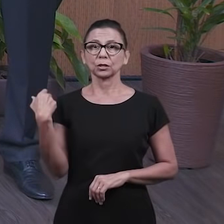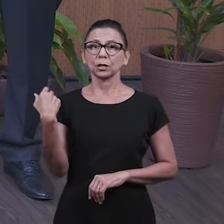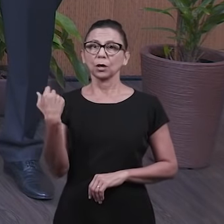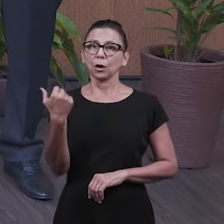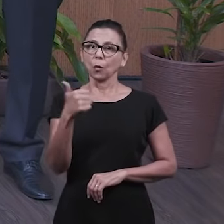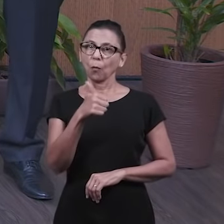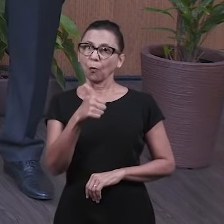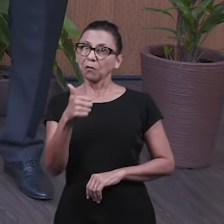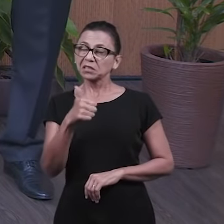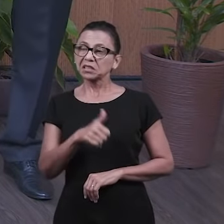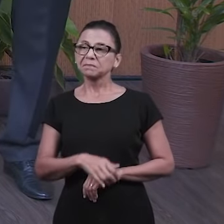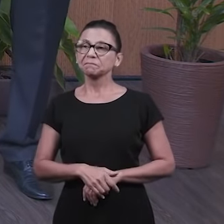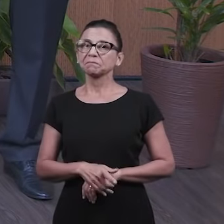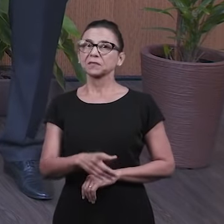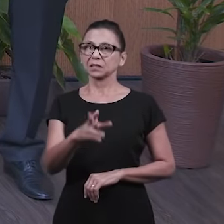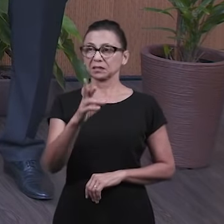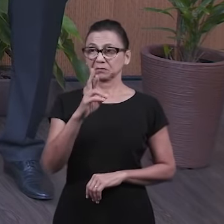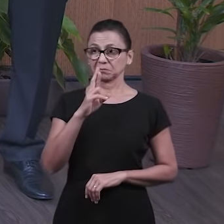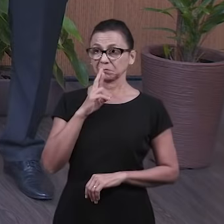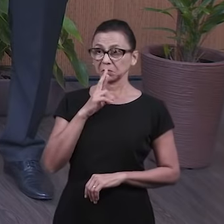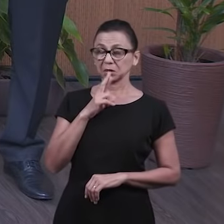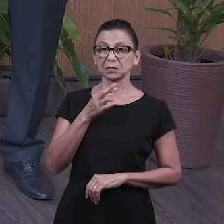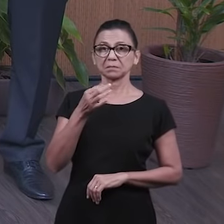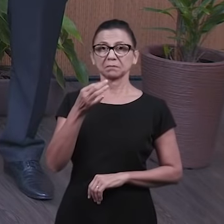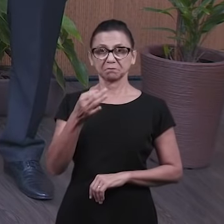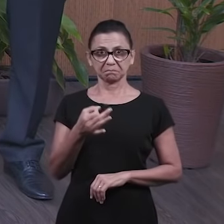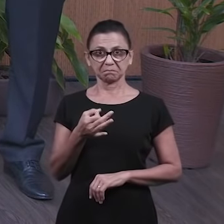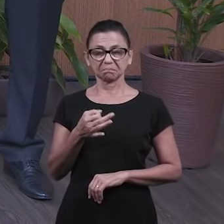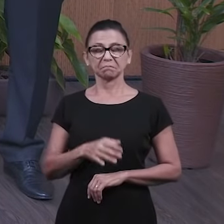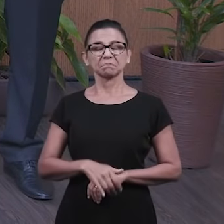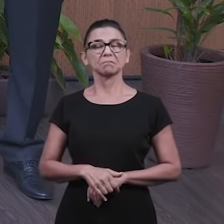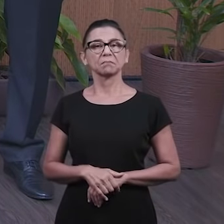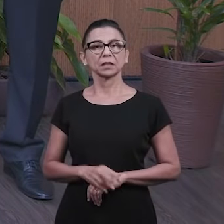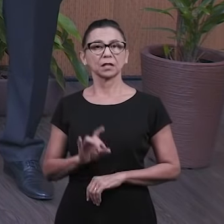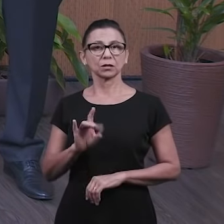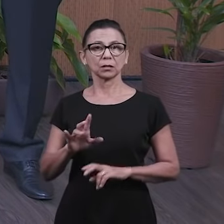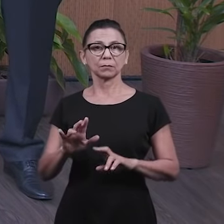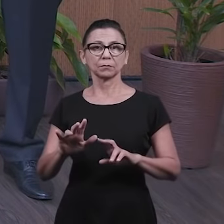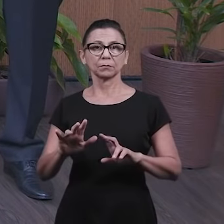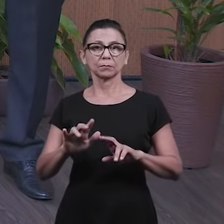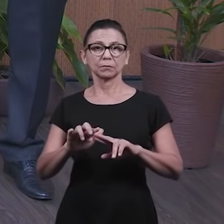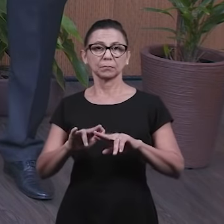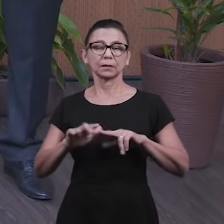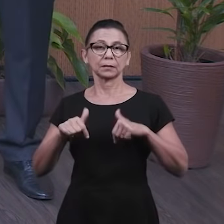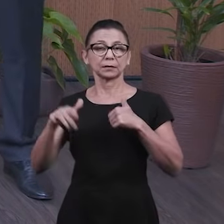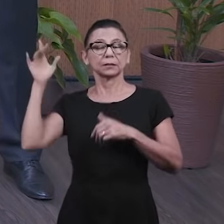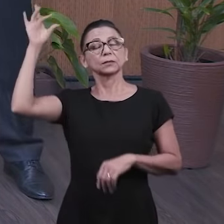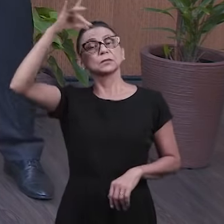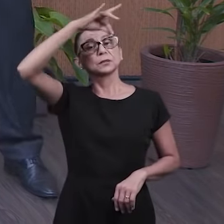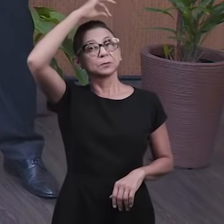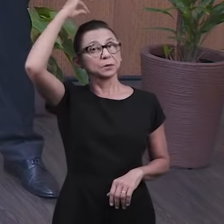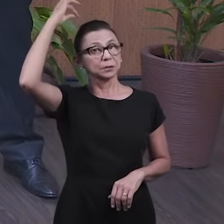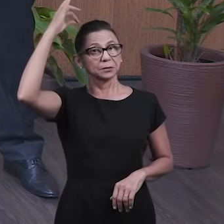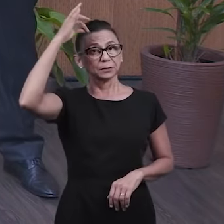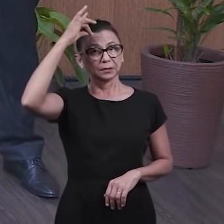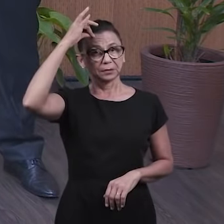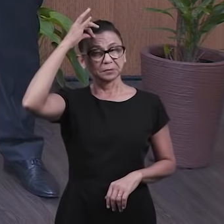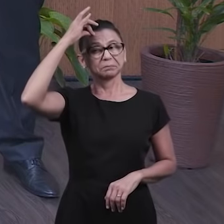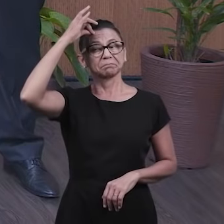do Espírito Santo Glória na a vida Deus. dele. Amém. Outro comentário muito importante a respeito da